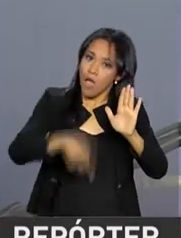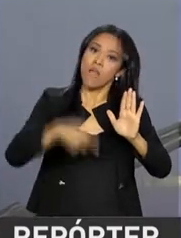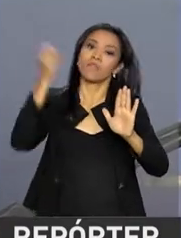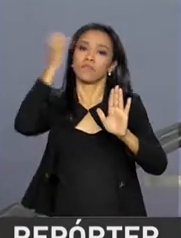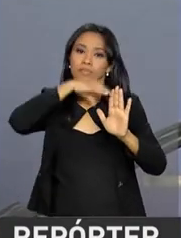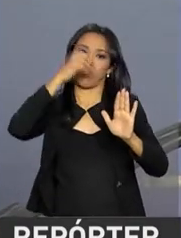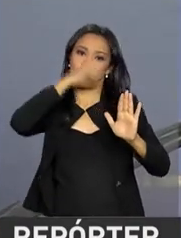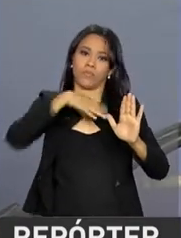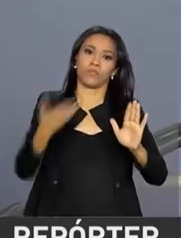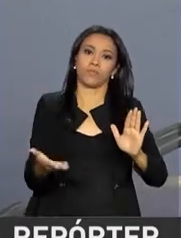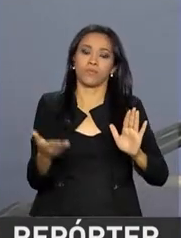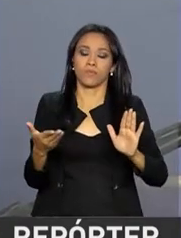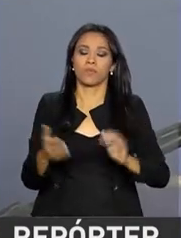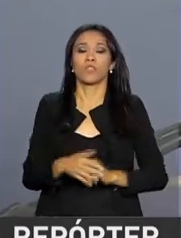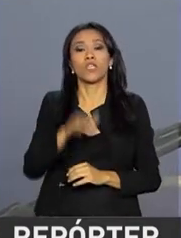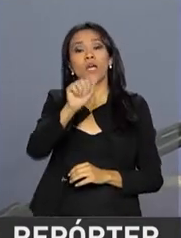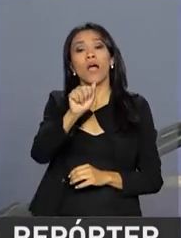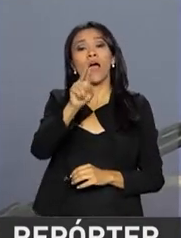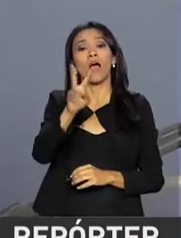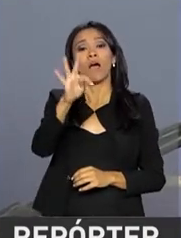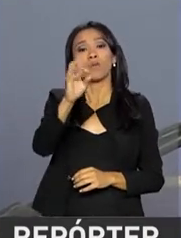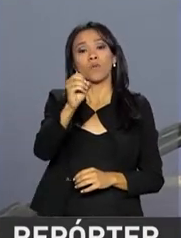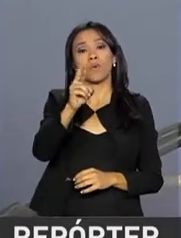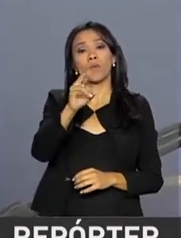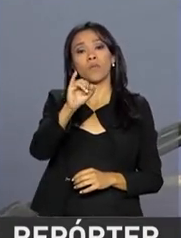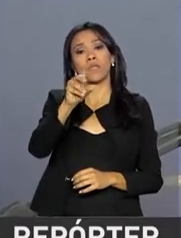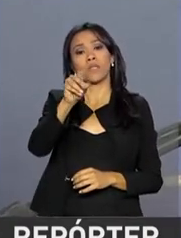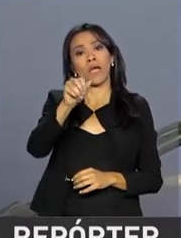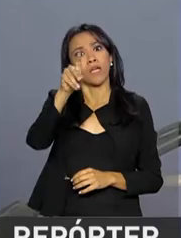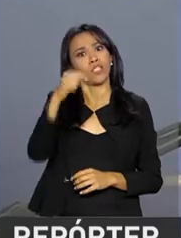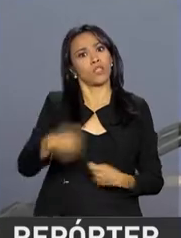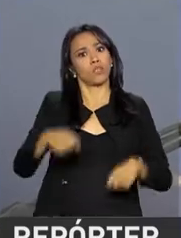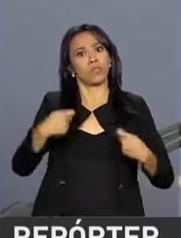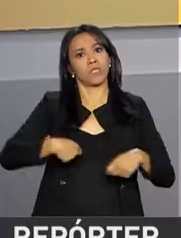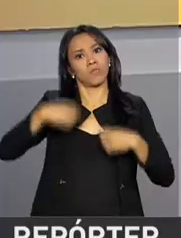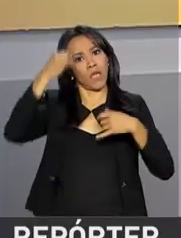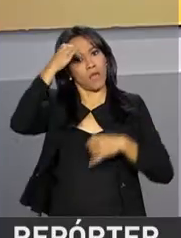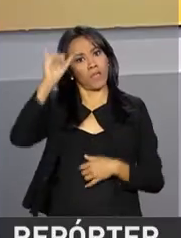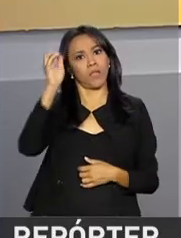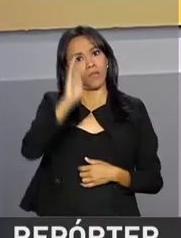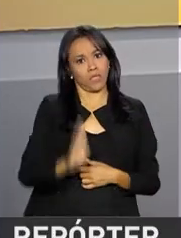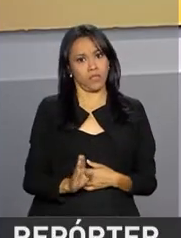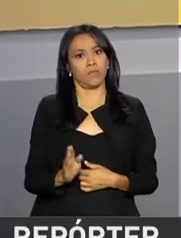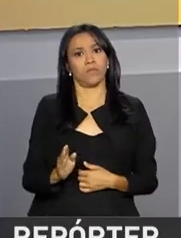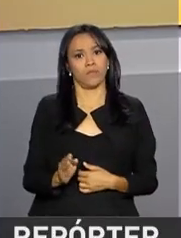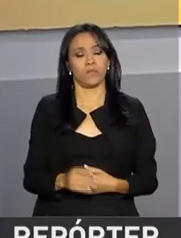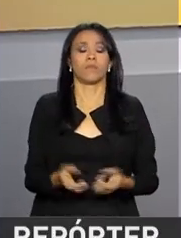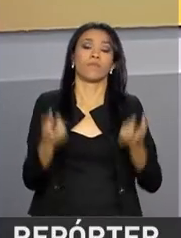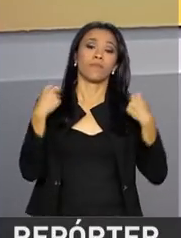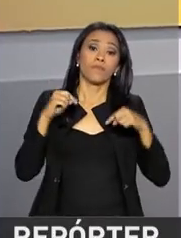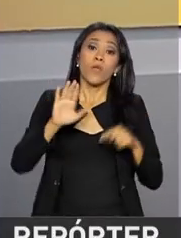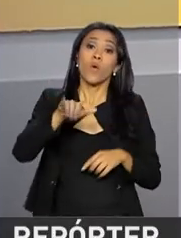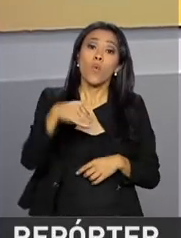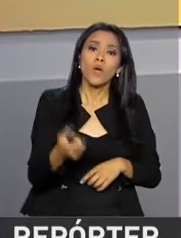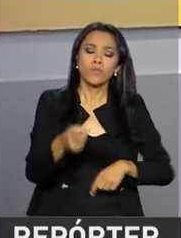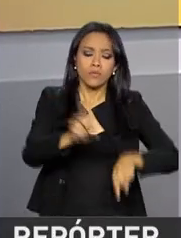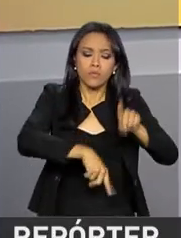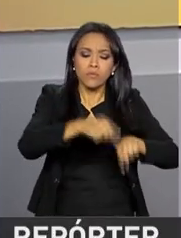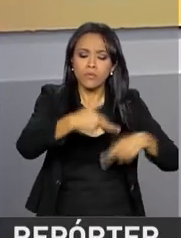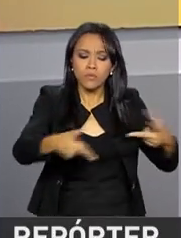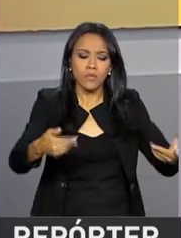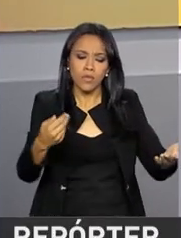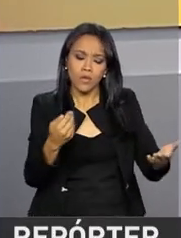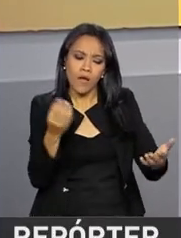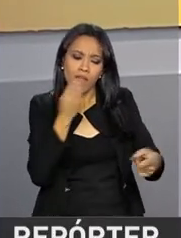da autoridade e é uma coisa que nós devemos evitar no brasil quando um produto tem algum tipo de problema